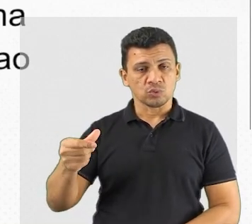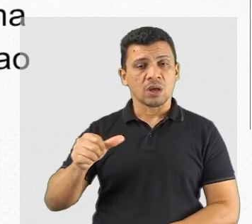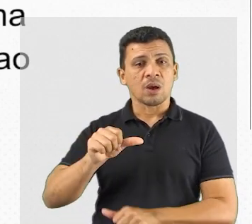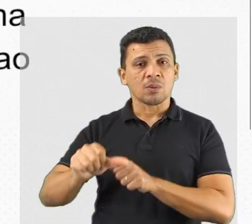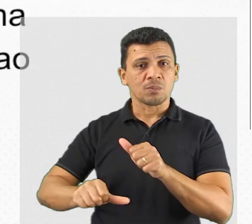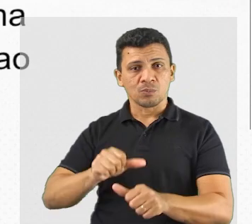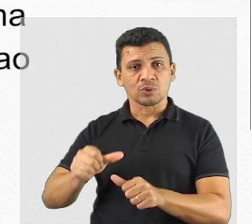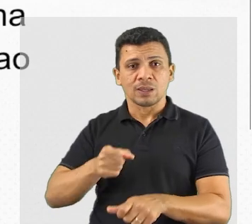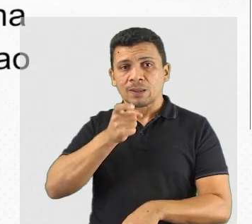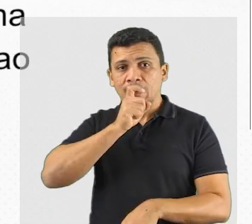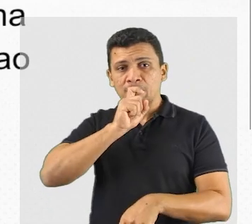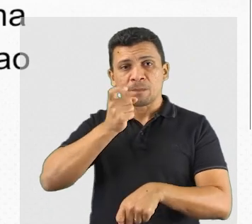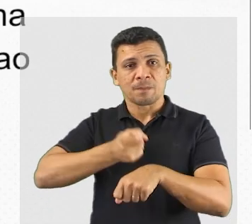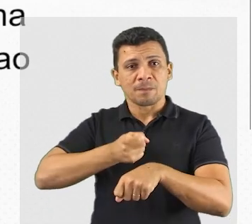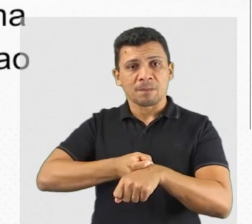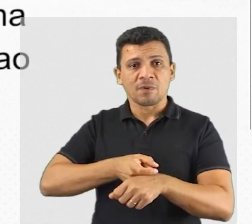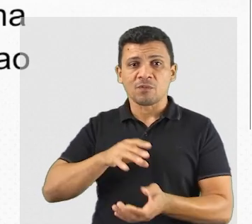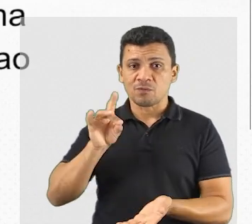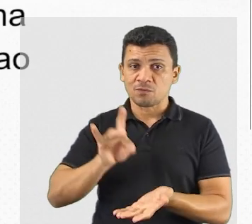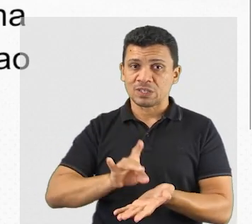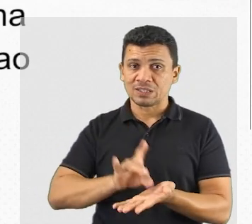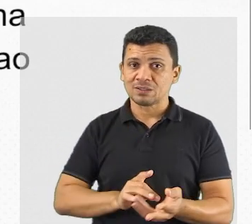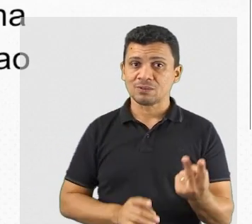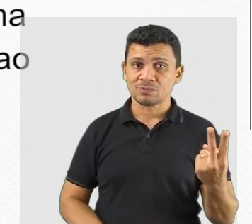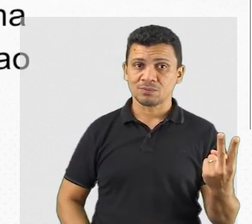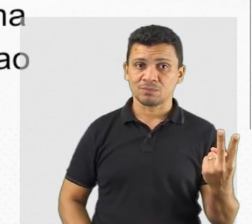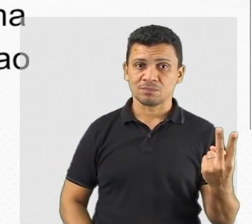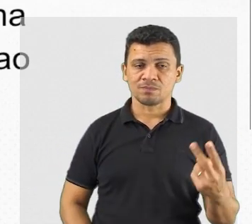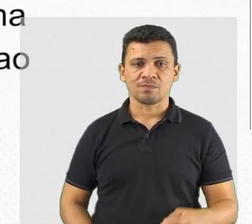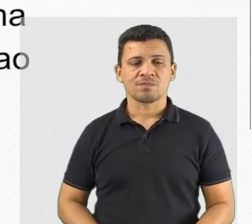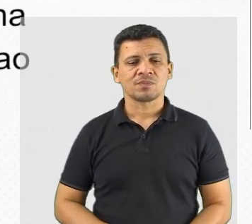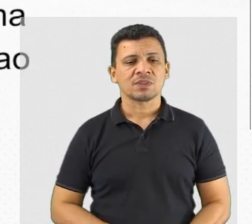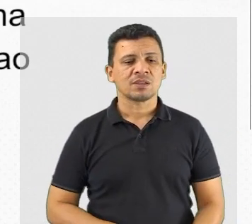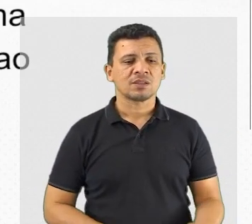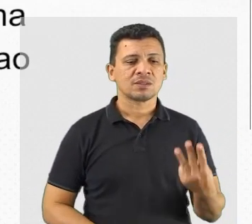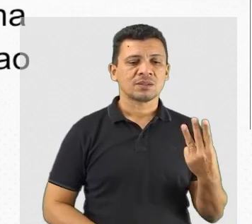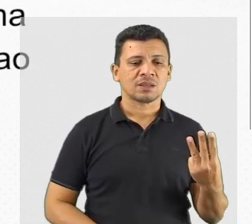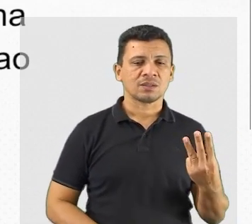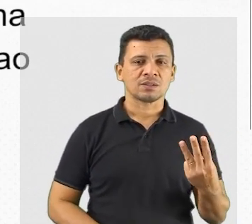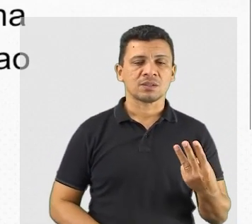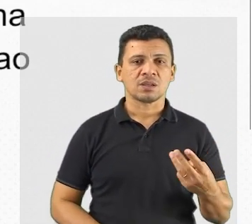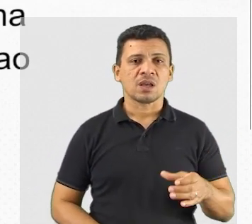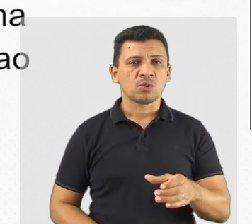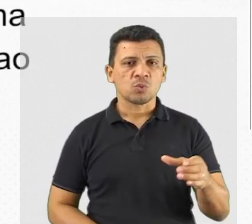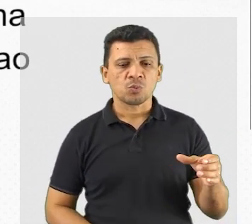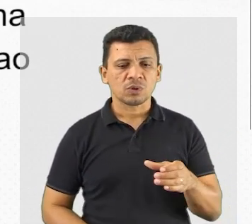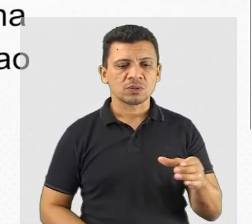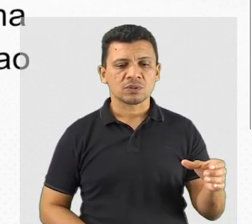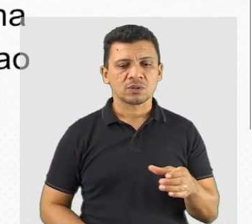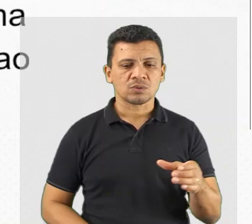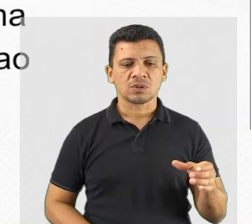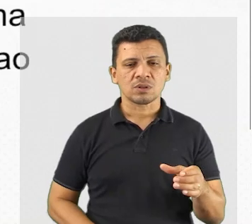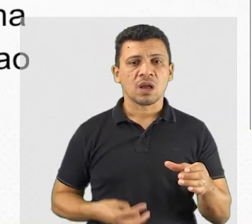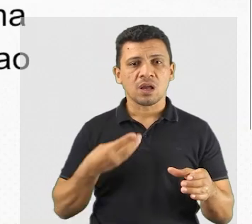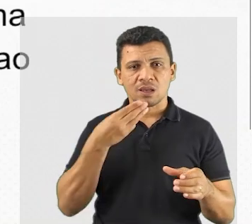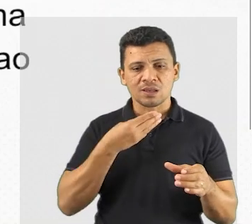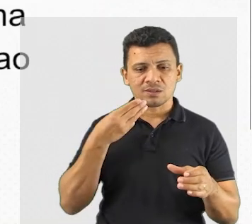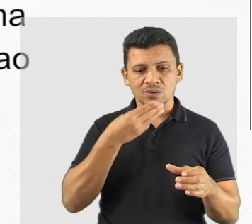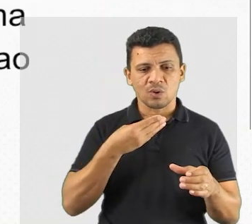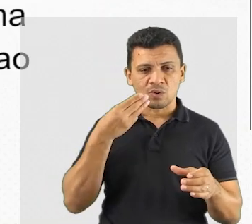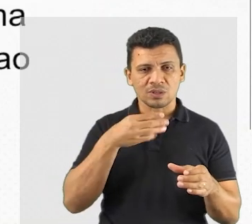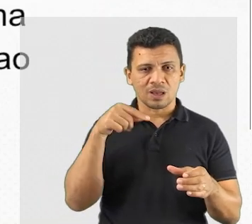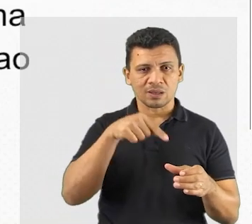congelamento, ó, verdadeiro. 3. Uma solução aquosa de sacarose, sacarose é açúcar,